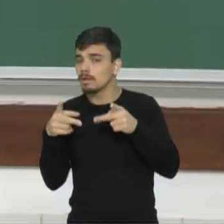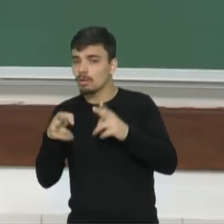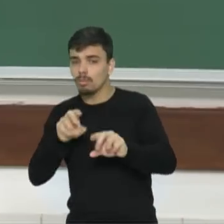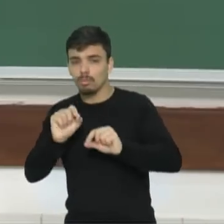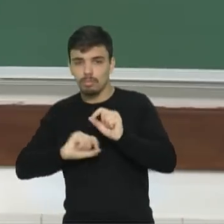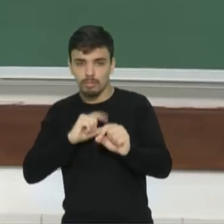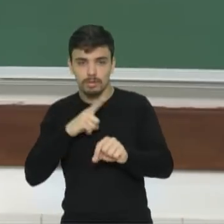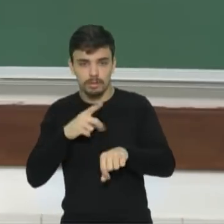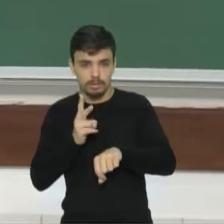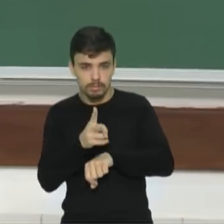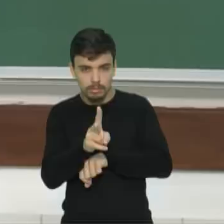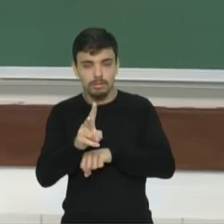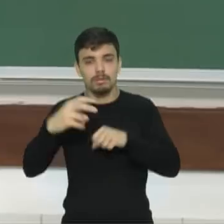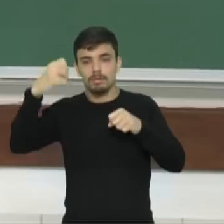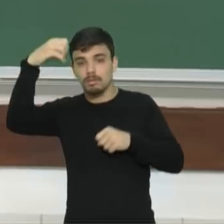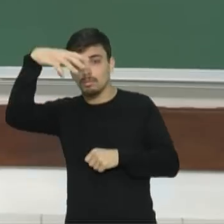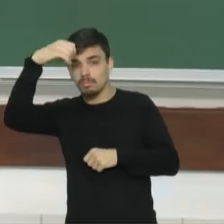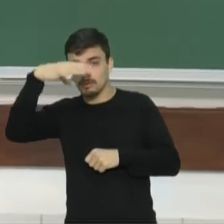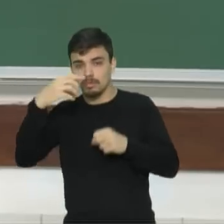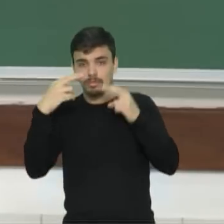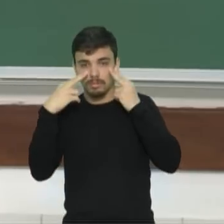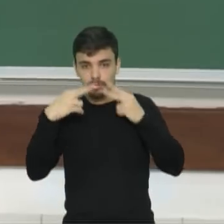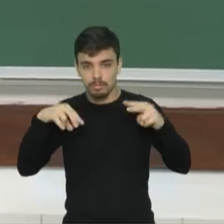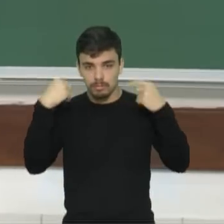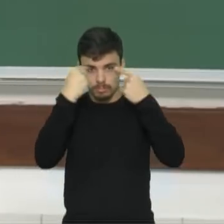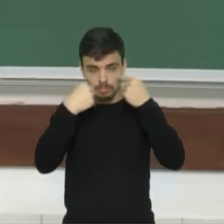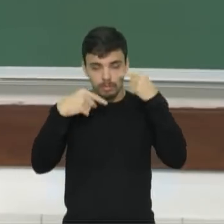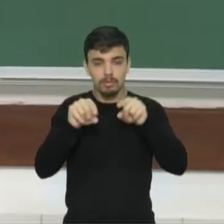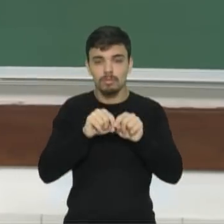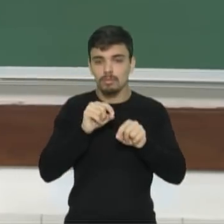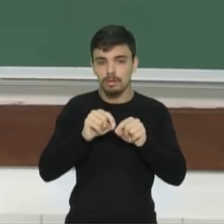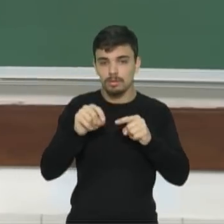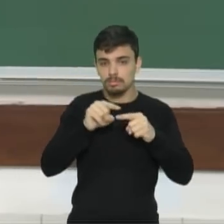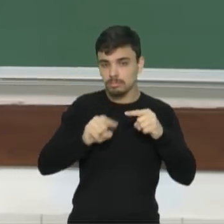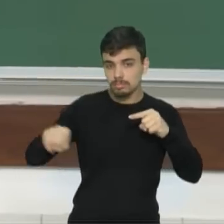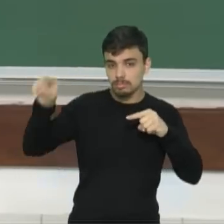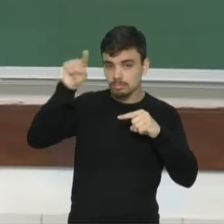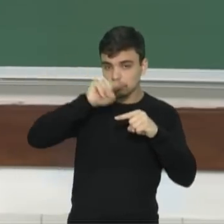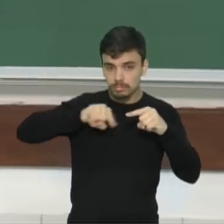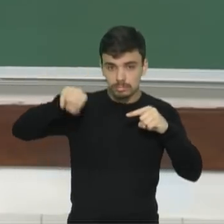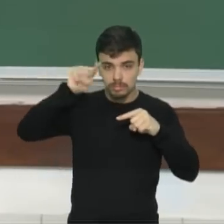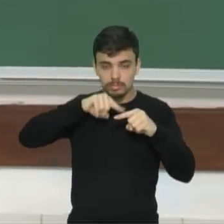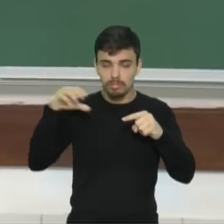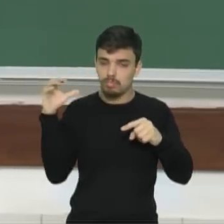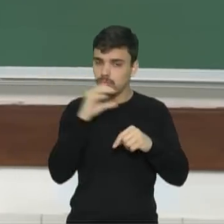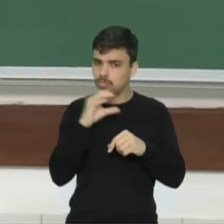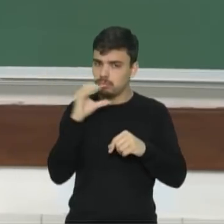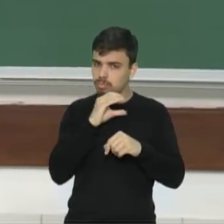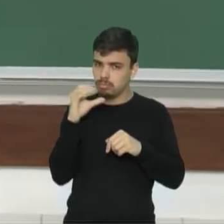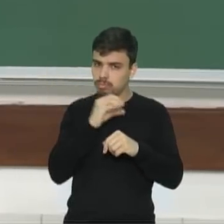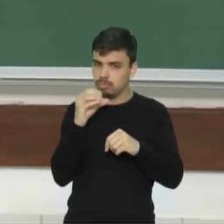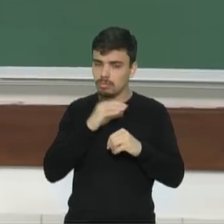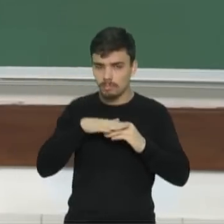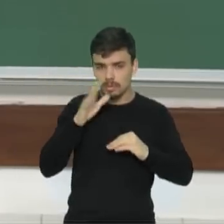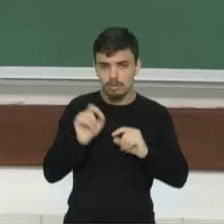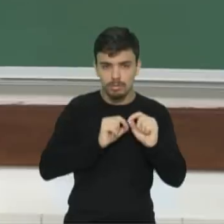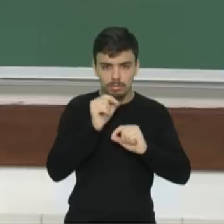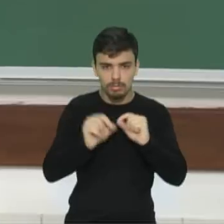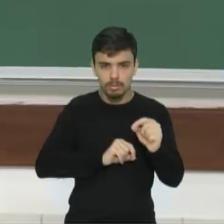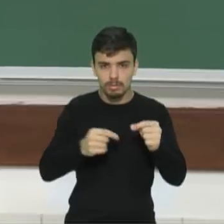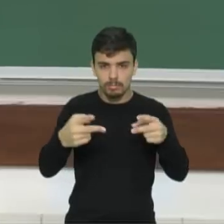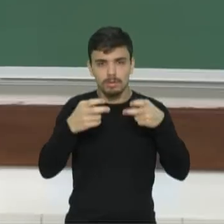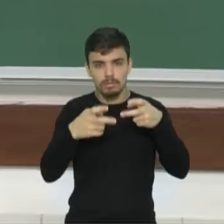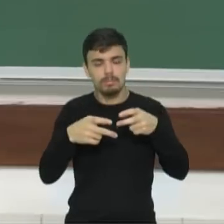temos persistência luminosa no olho. E quando o disco gira numa velocidade maior do que a persistência